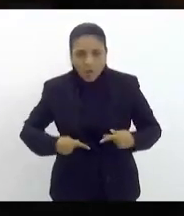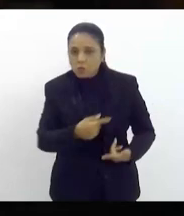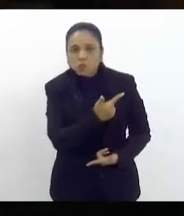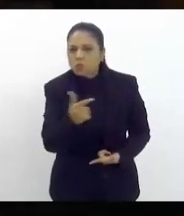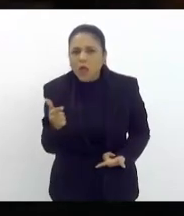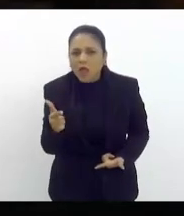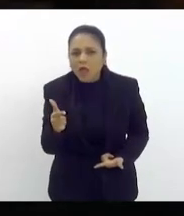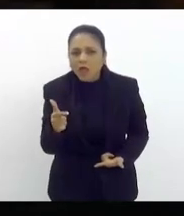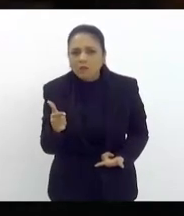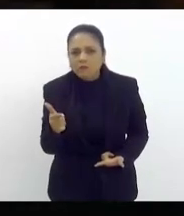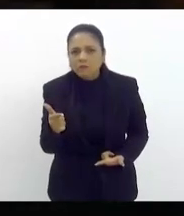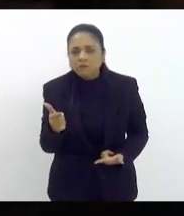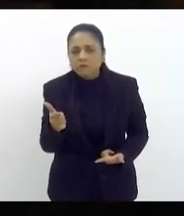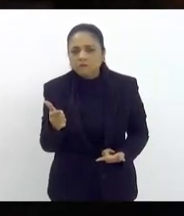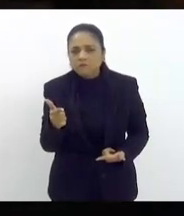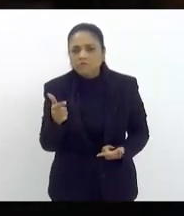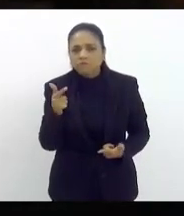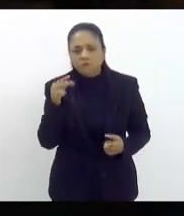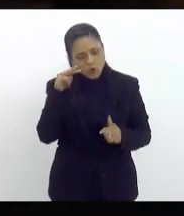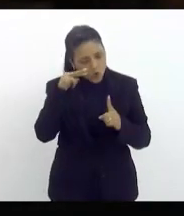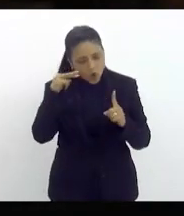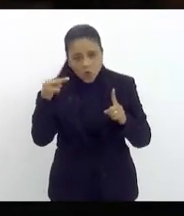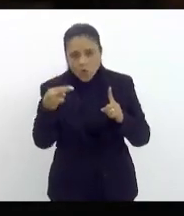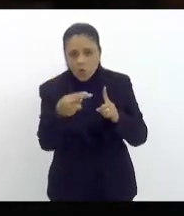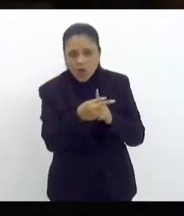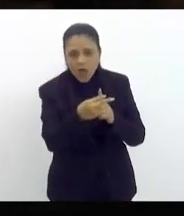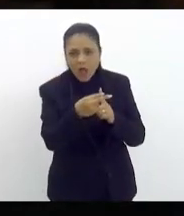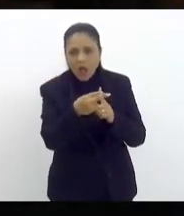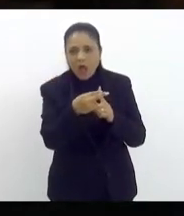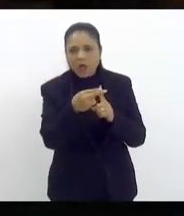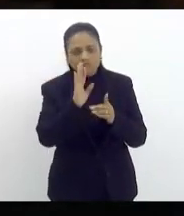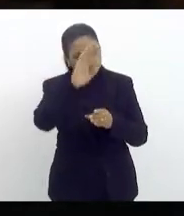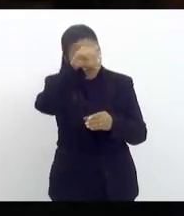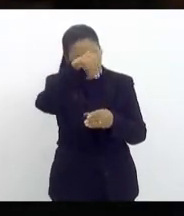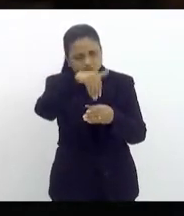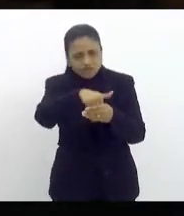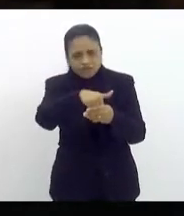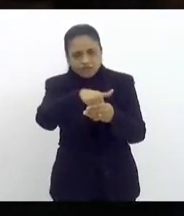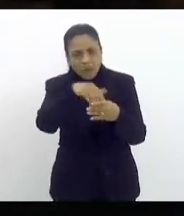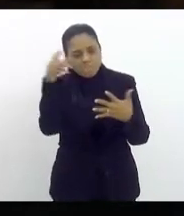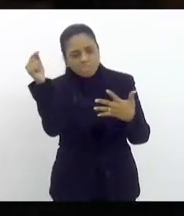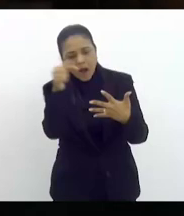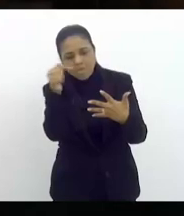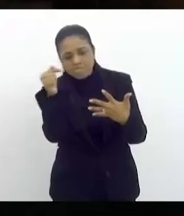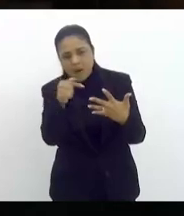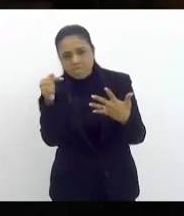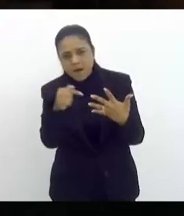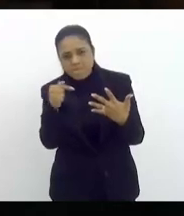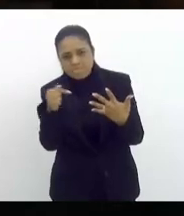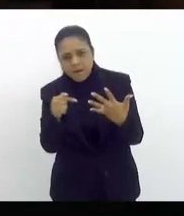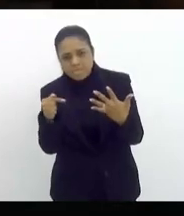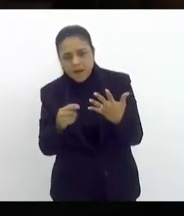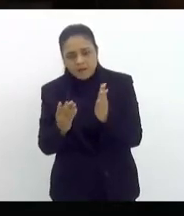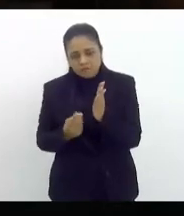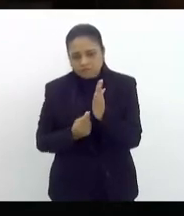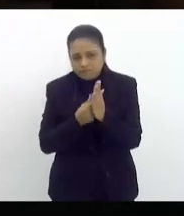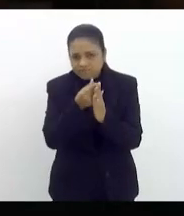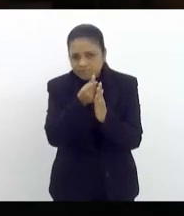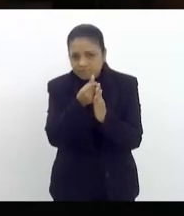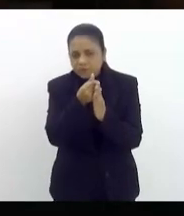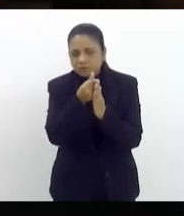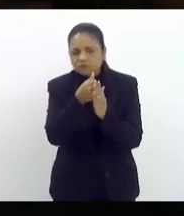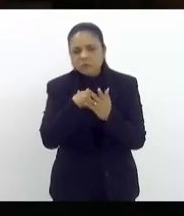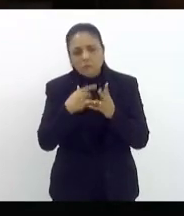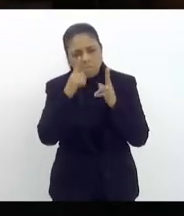gente, se olhar as prerrogativas que foram apontadas no orçamento, a gente viu sim que caiu no ano